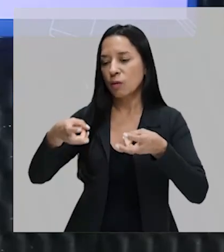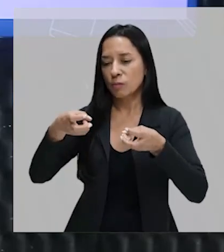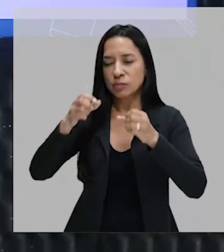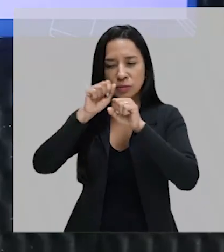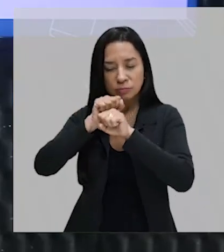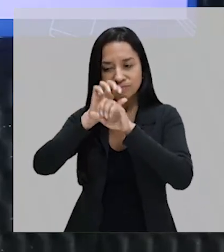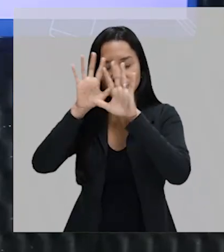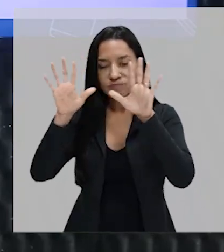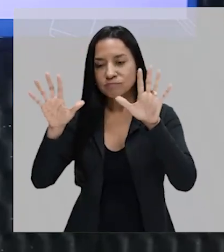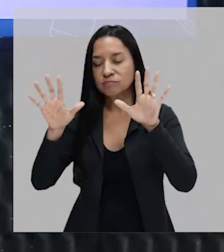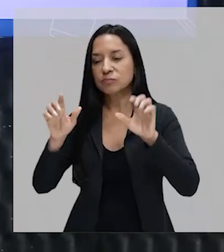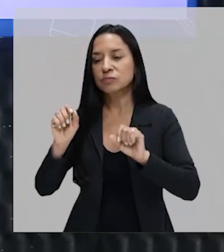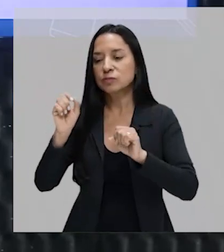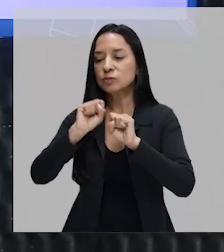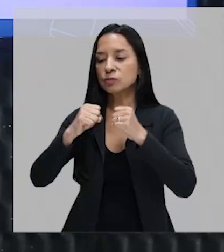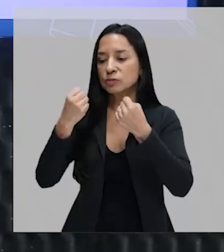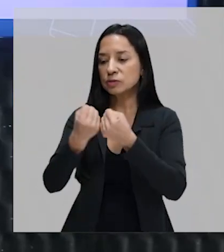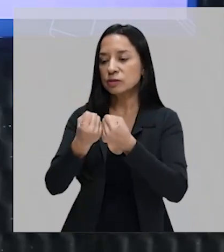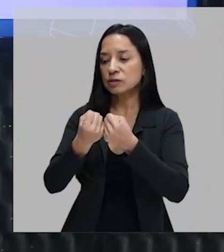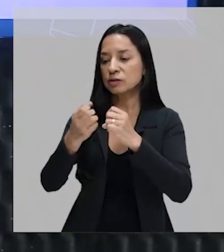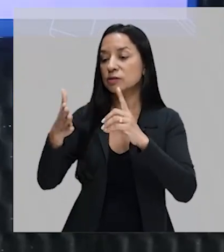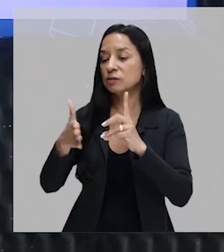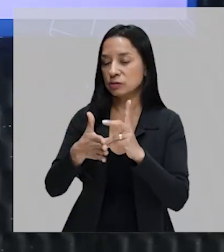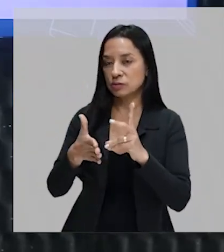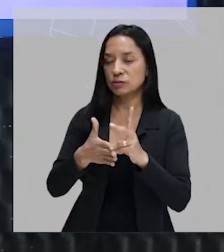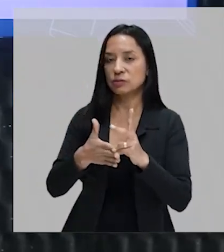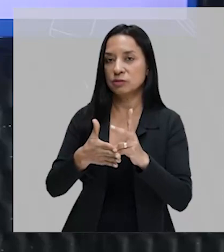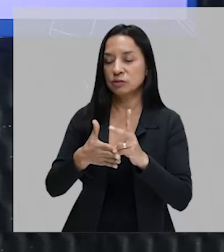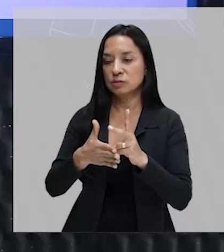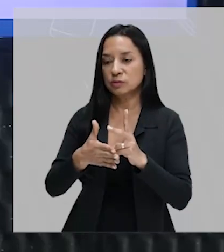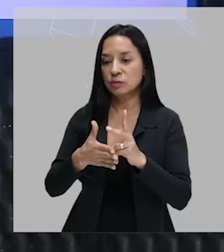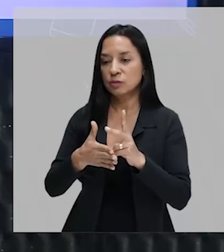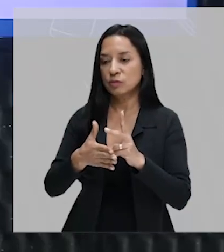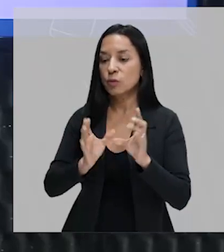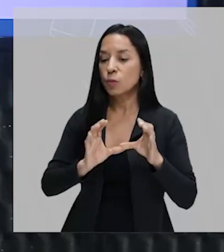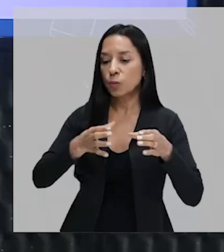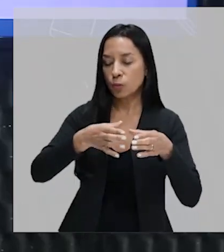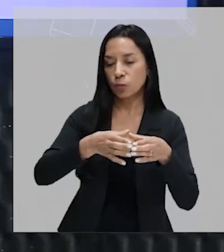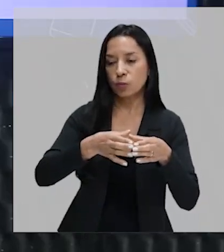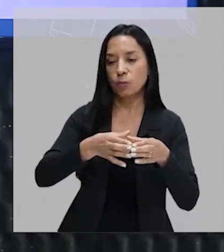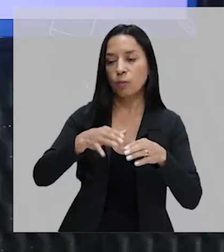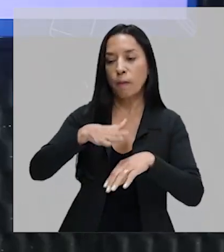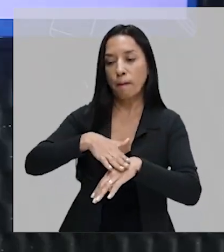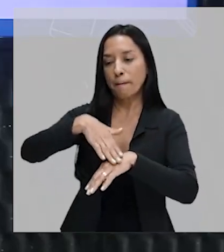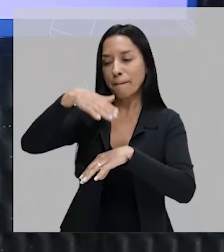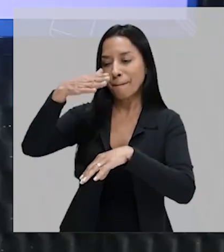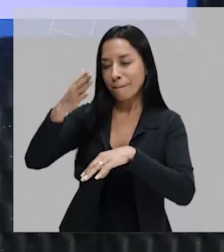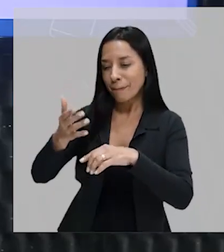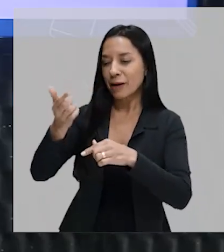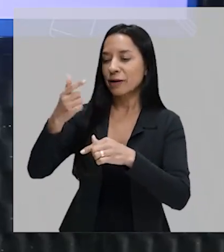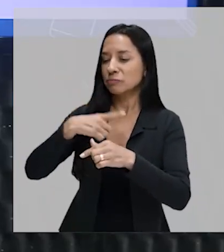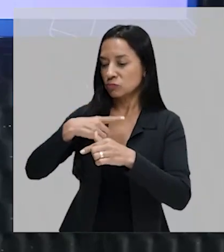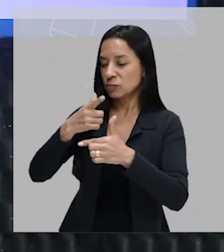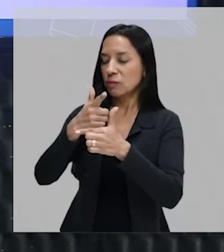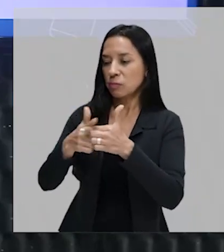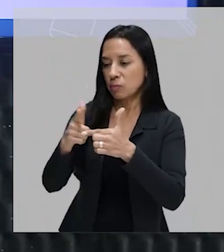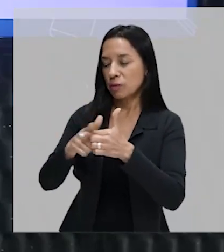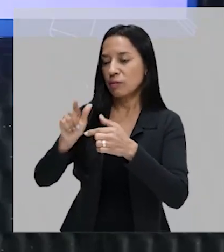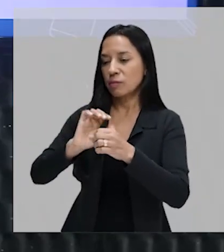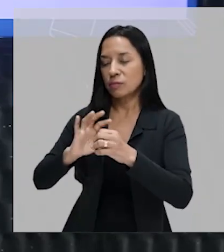claramente que essas sociedades indígenas, elas foram um dos setores mais atingidos com a